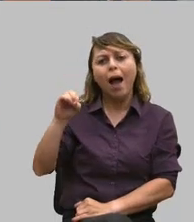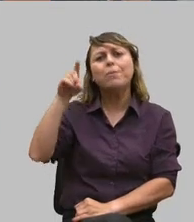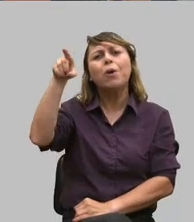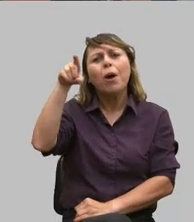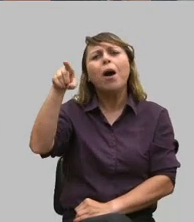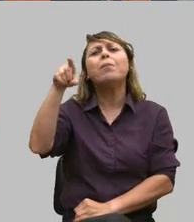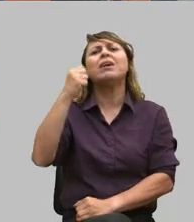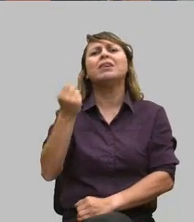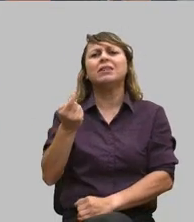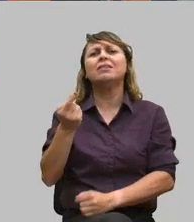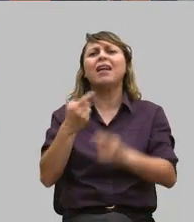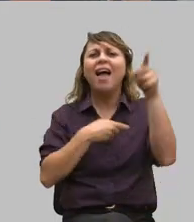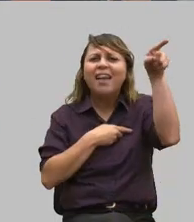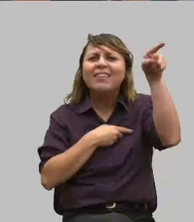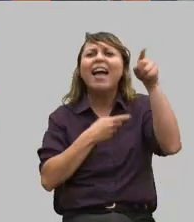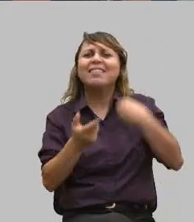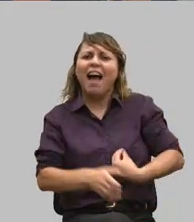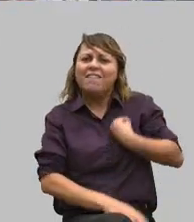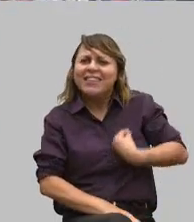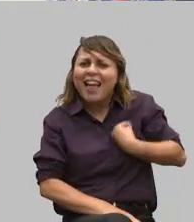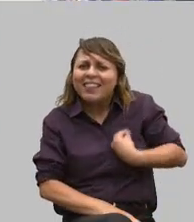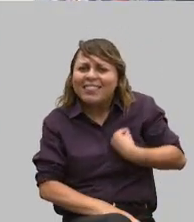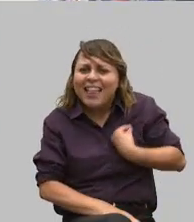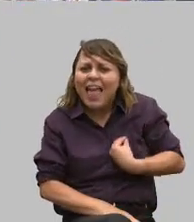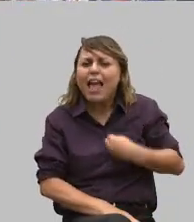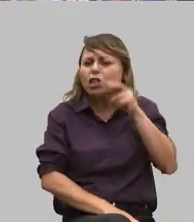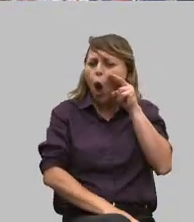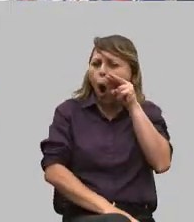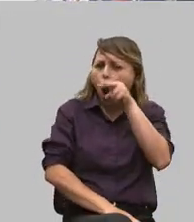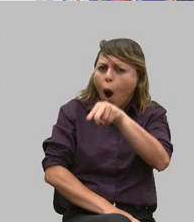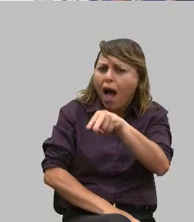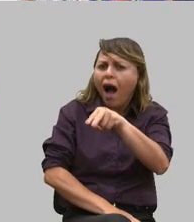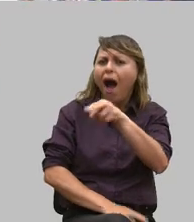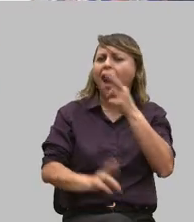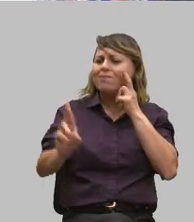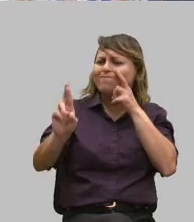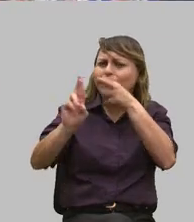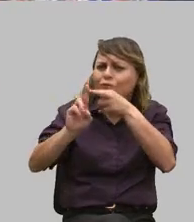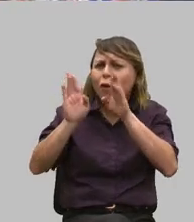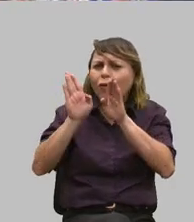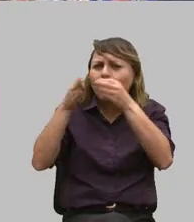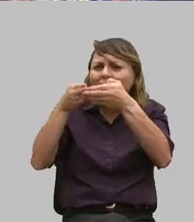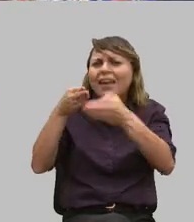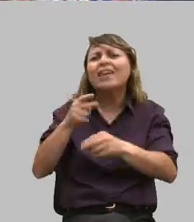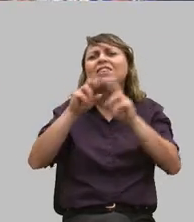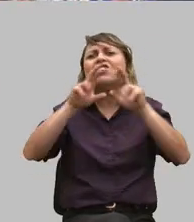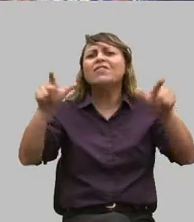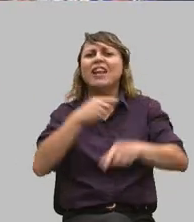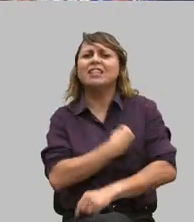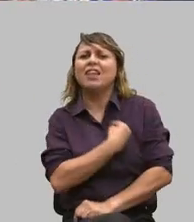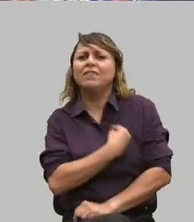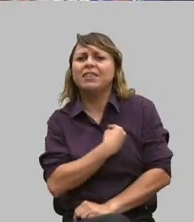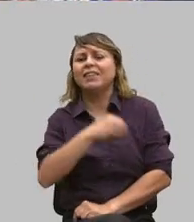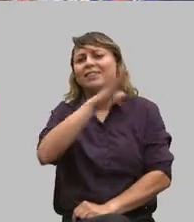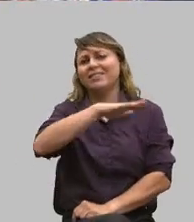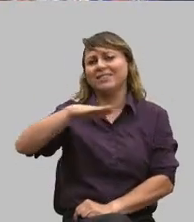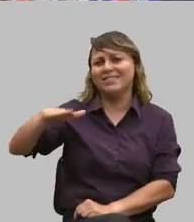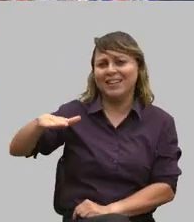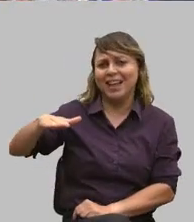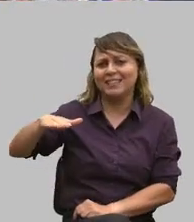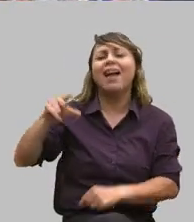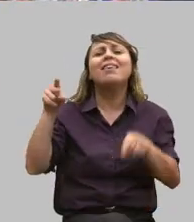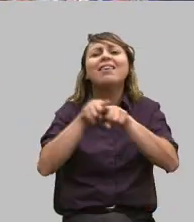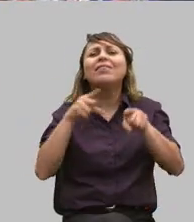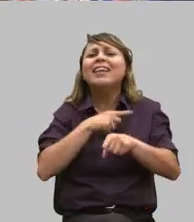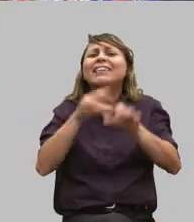saído do casulo né da vida deles e olhar pro lado para fazer essa diferença na vida das nossas crianças né e eu tenho